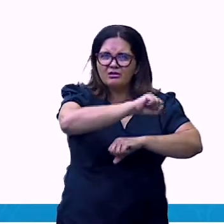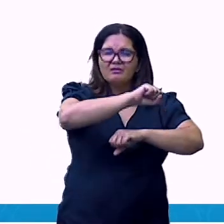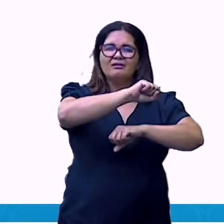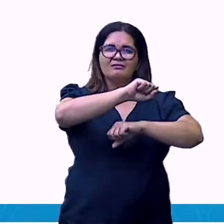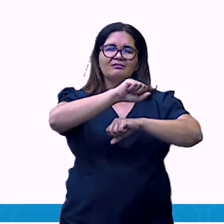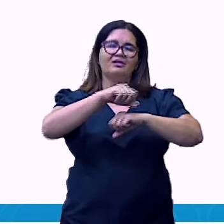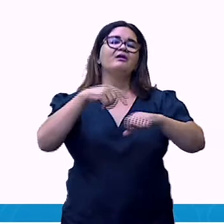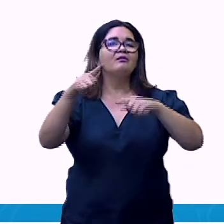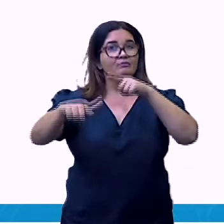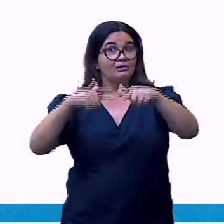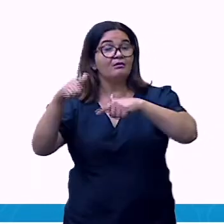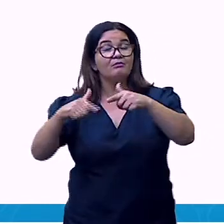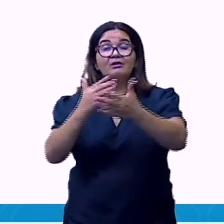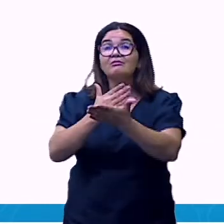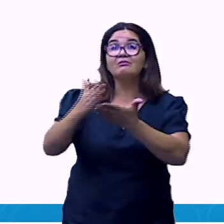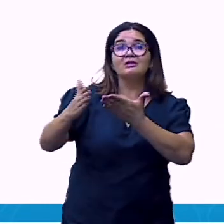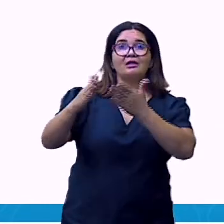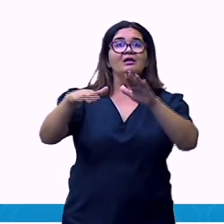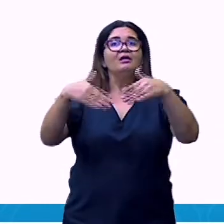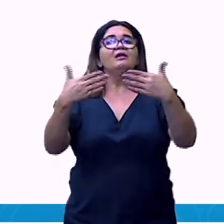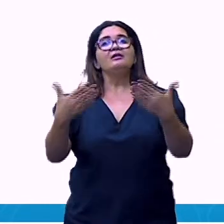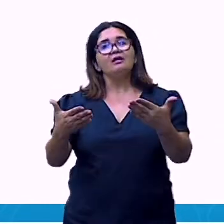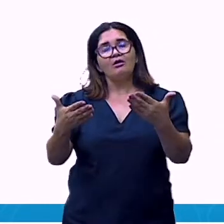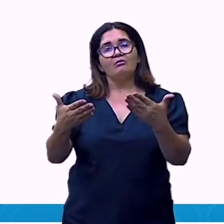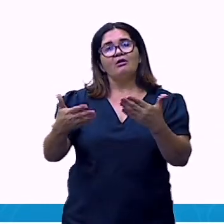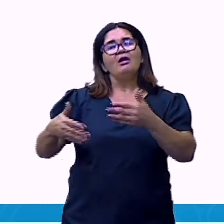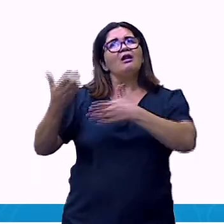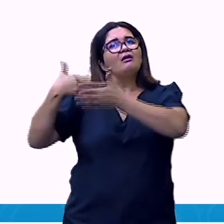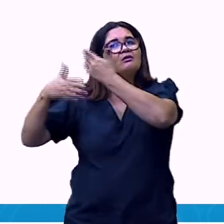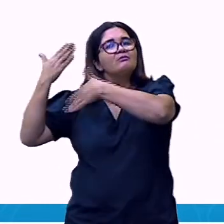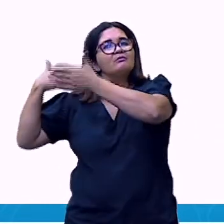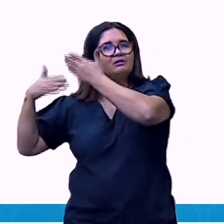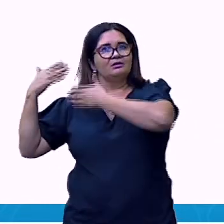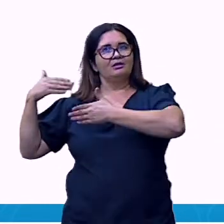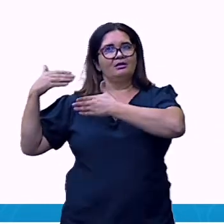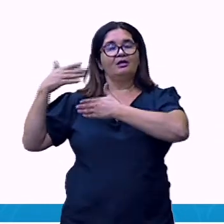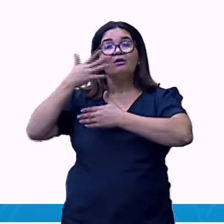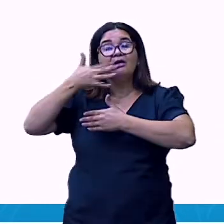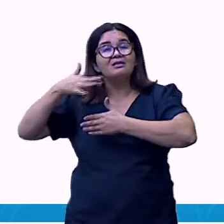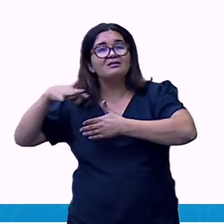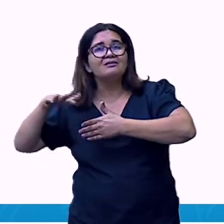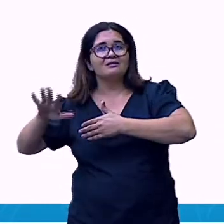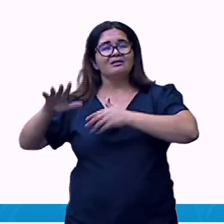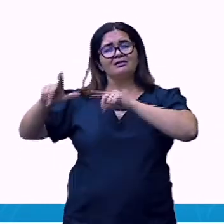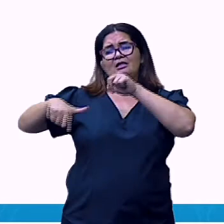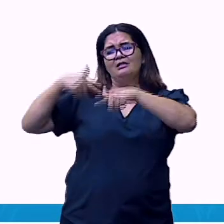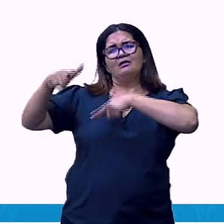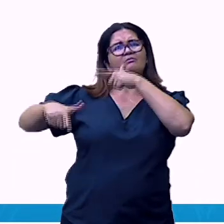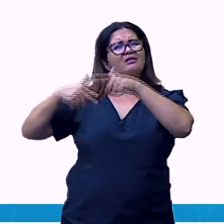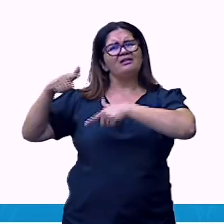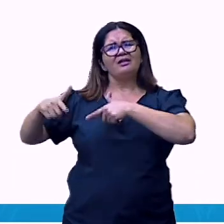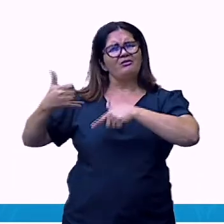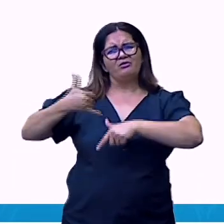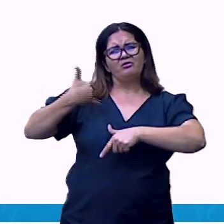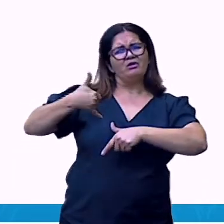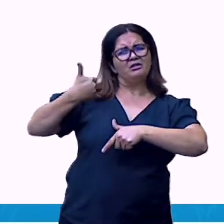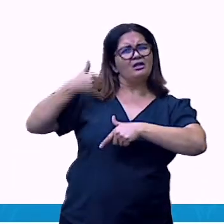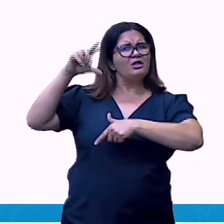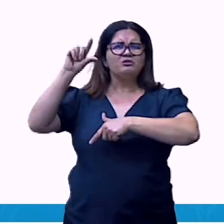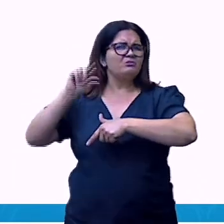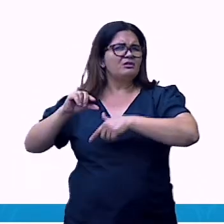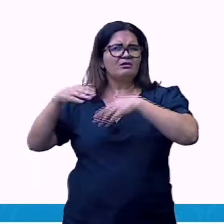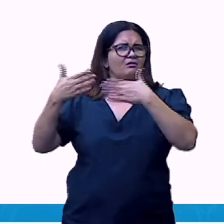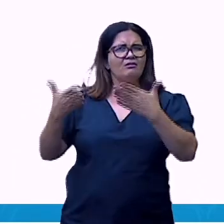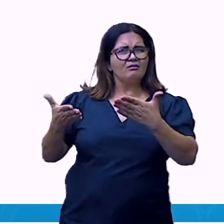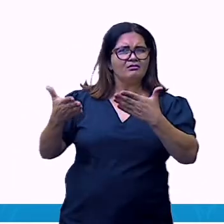trabalho. Então, começamos a trabalhar muito cedo. Por isso, em tempos passados, muitos